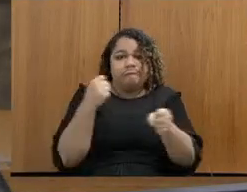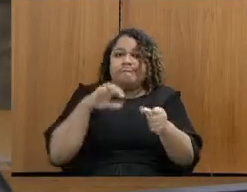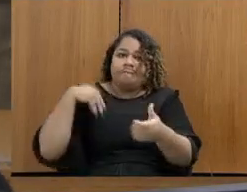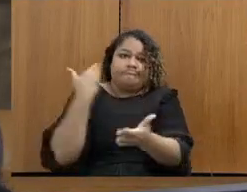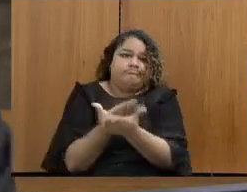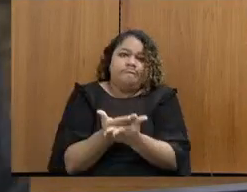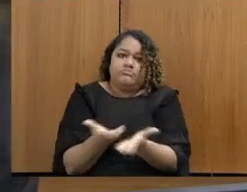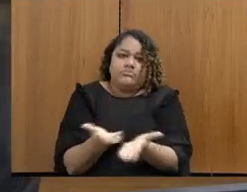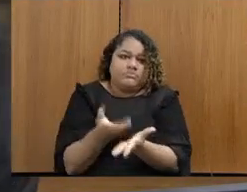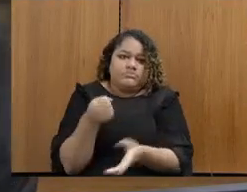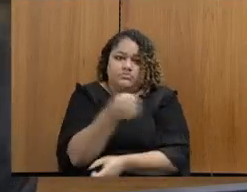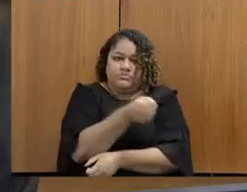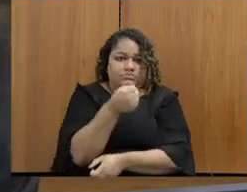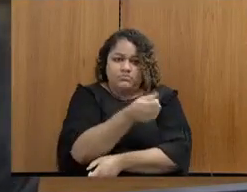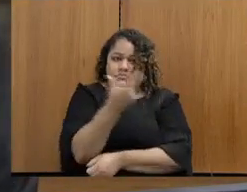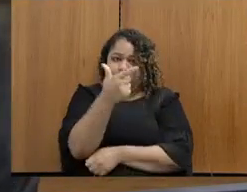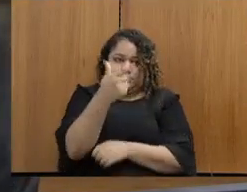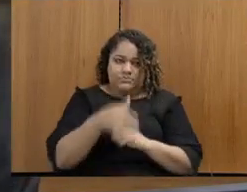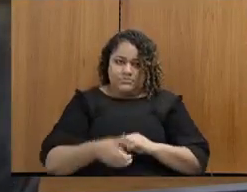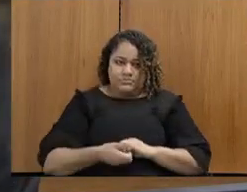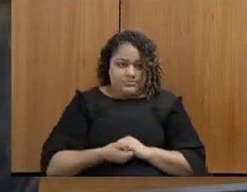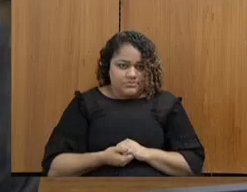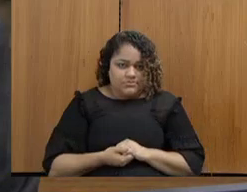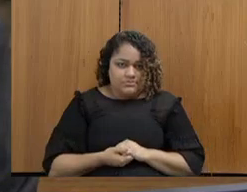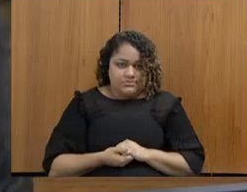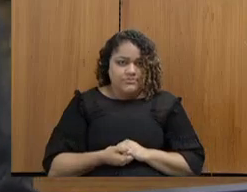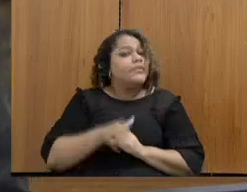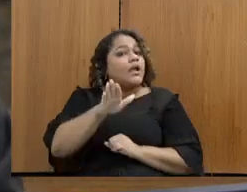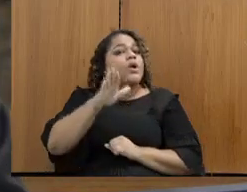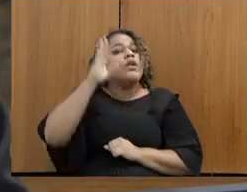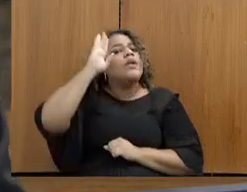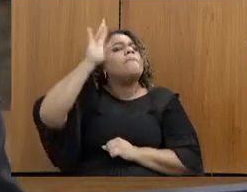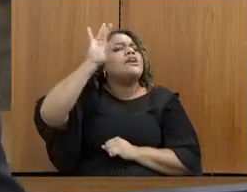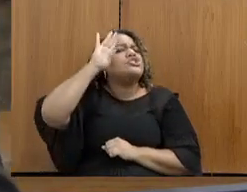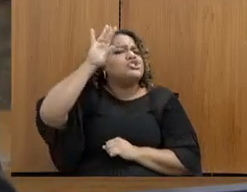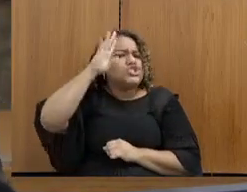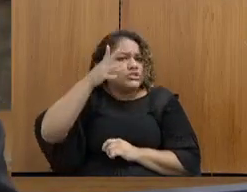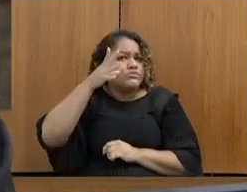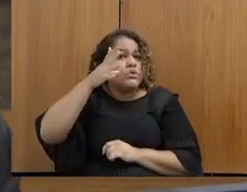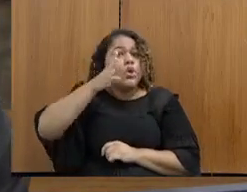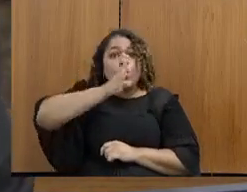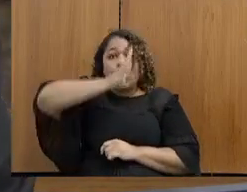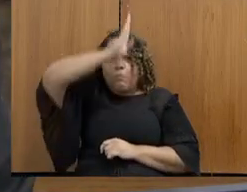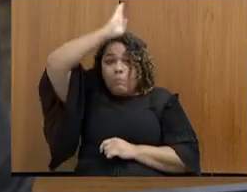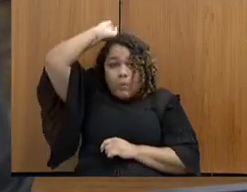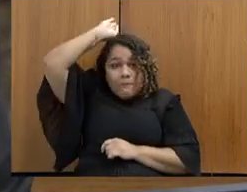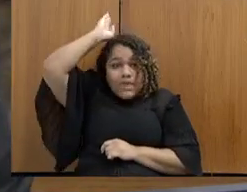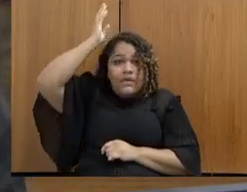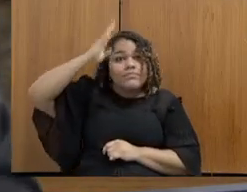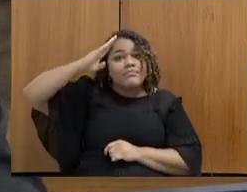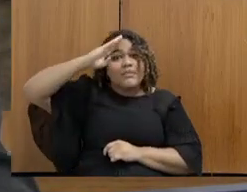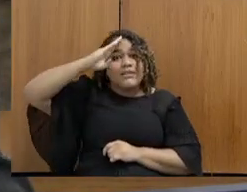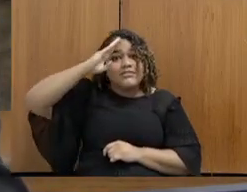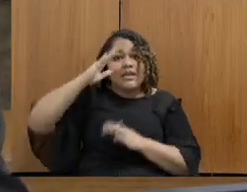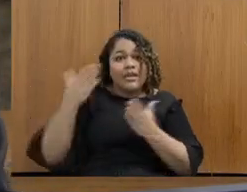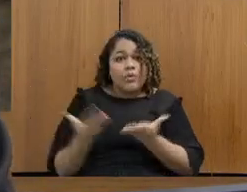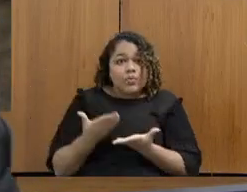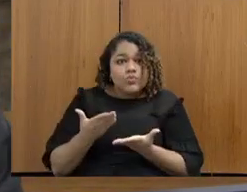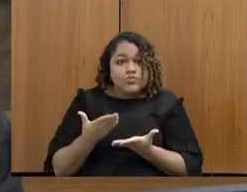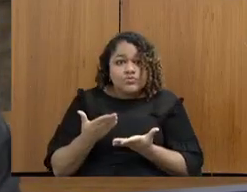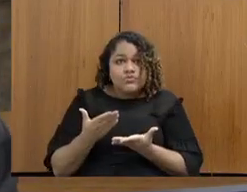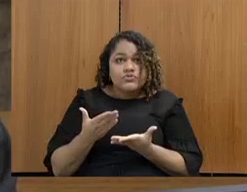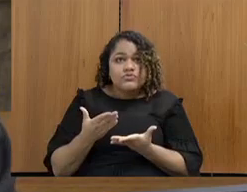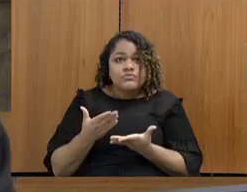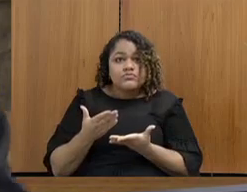Imagine que o Bombeiro Militar hoje estão criando Posses